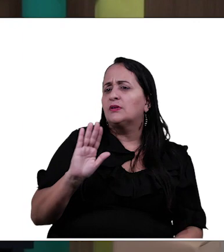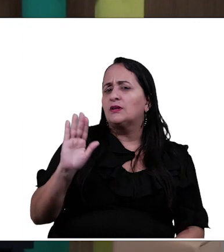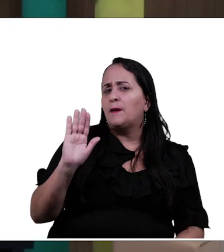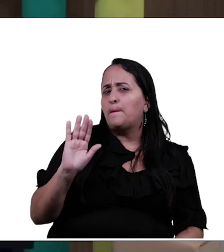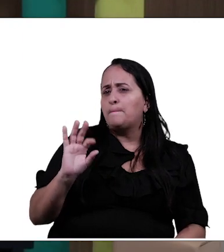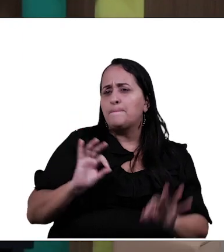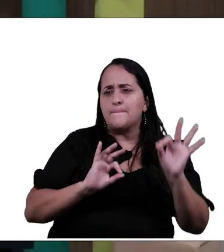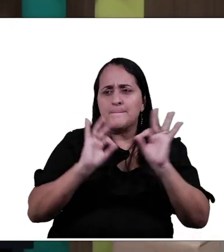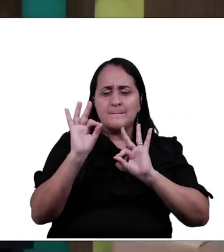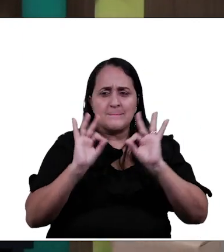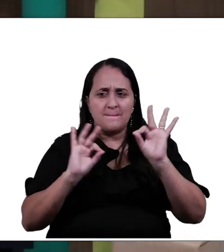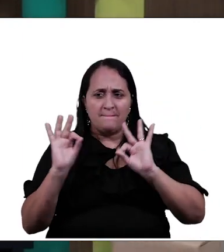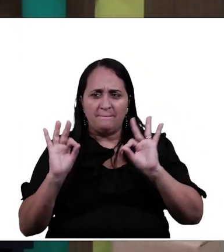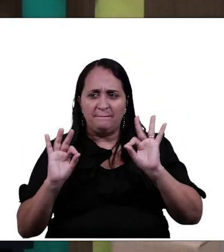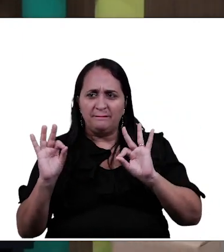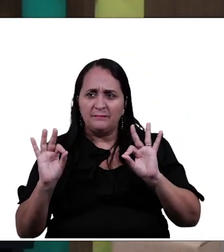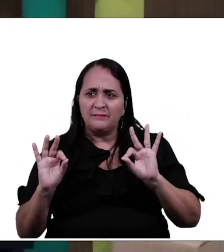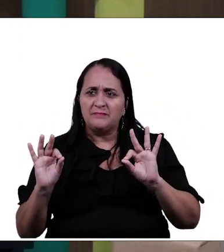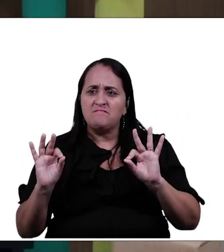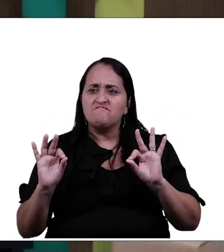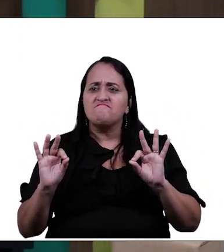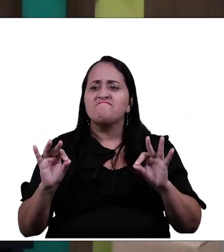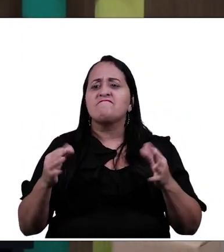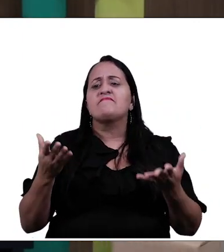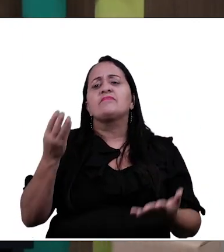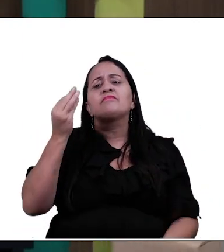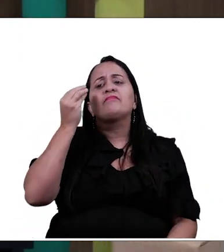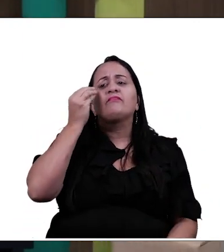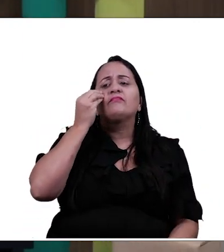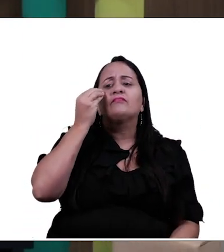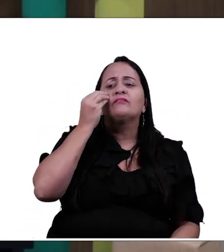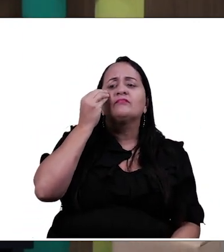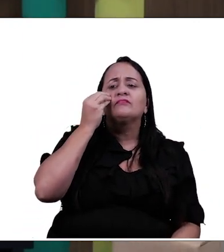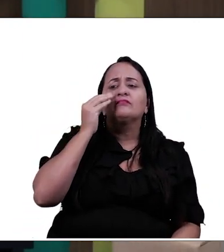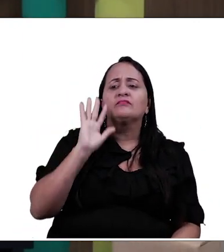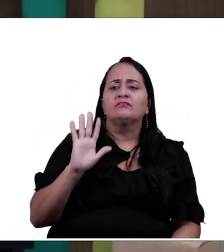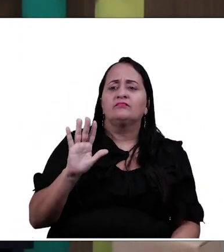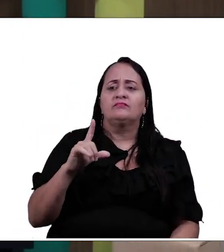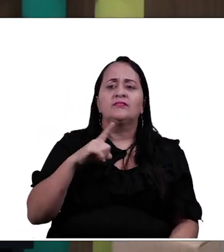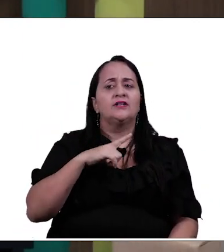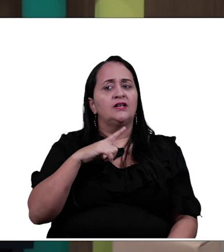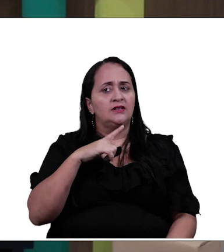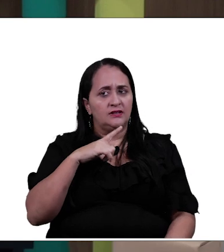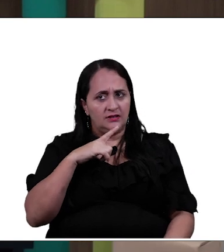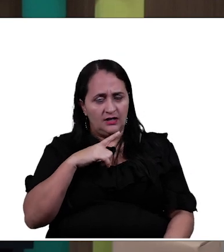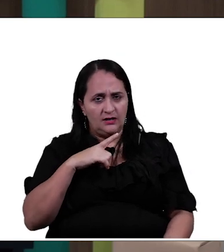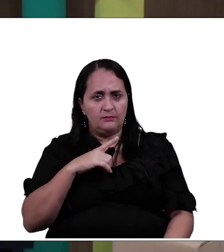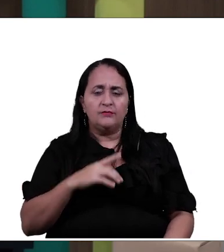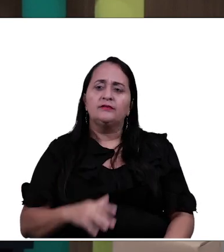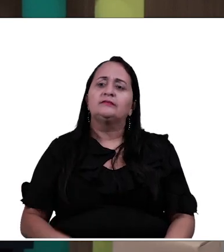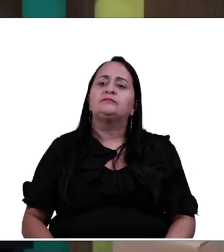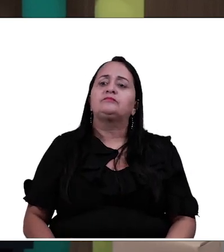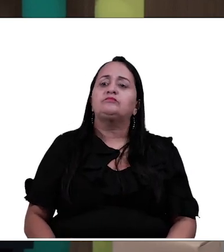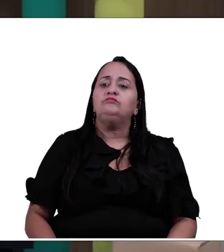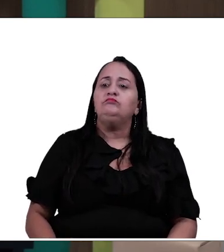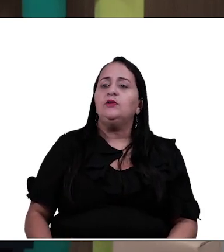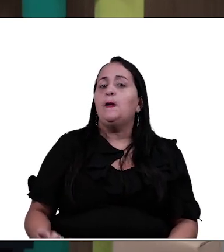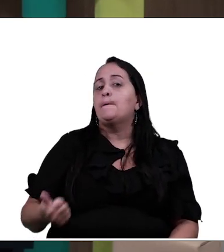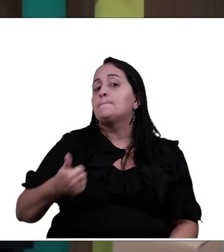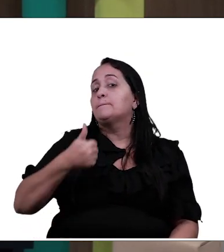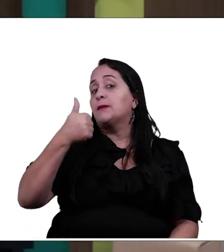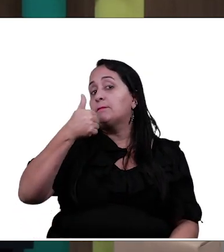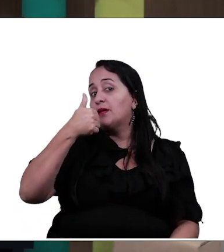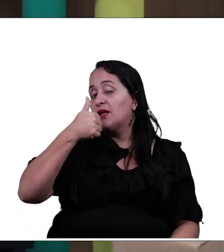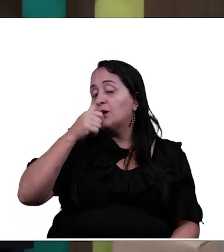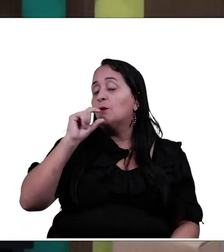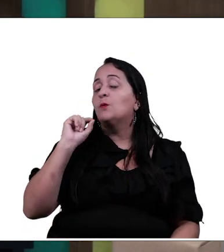Q maiúsculo. Então, recapitulando, o que vem a ser um número racional? São todos os números que eu